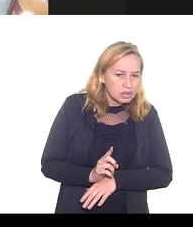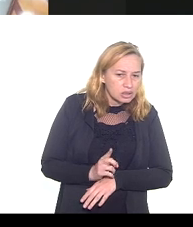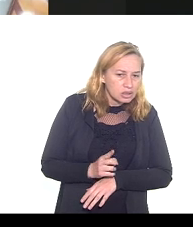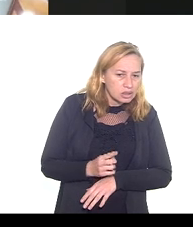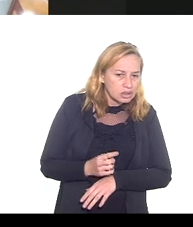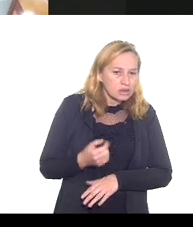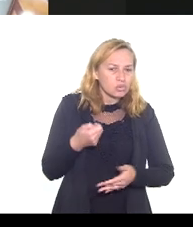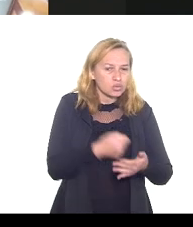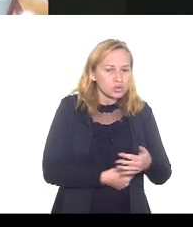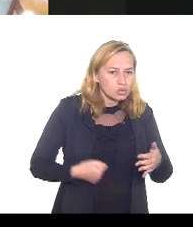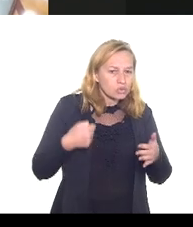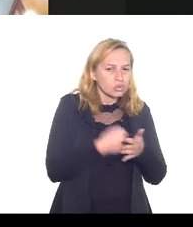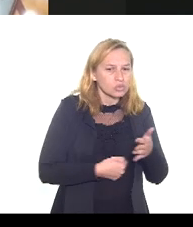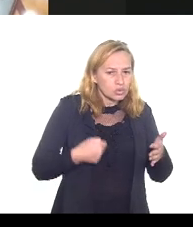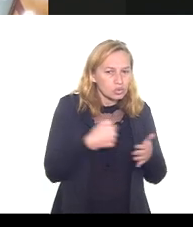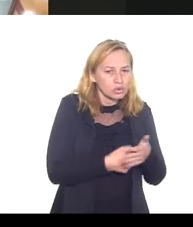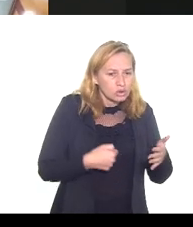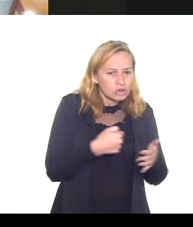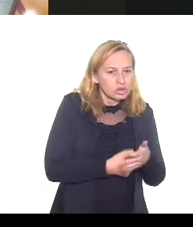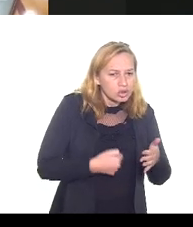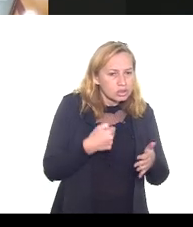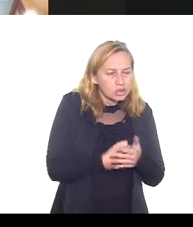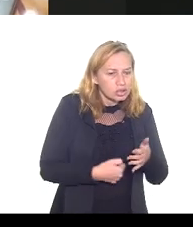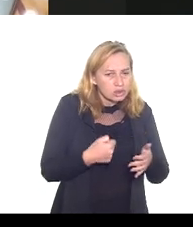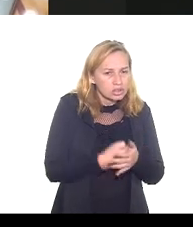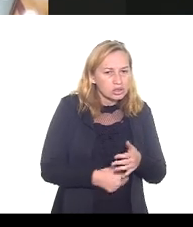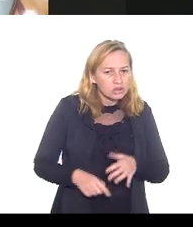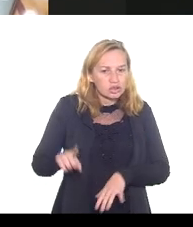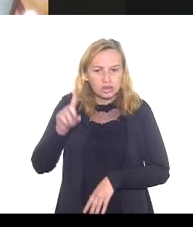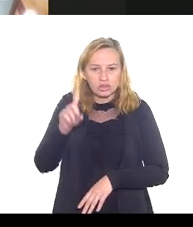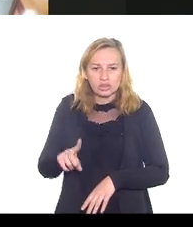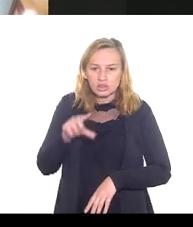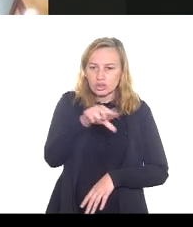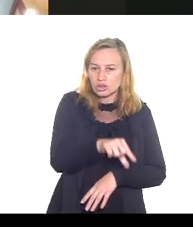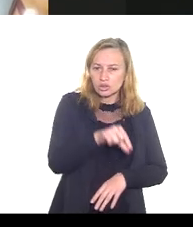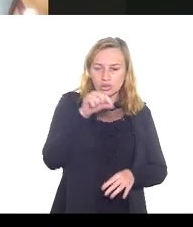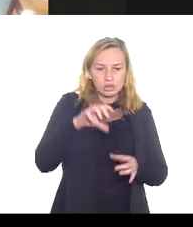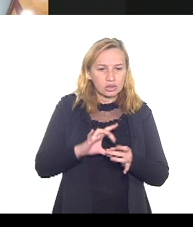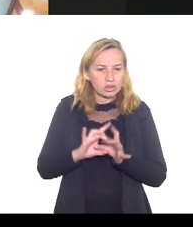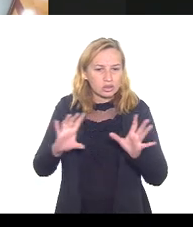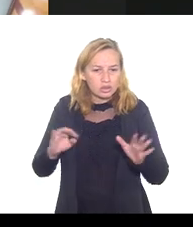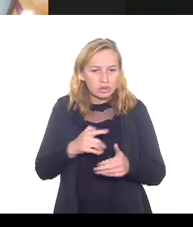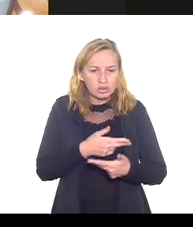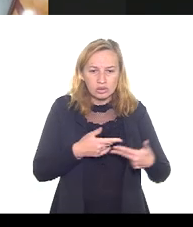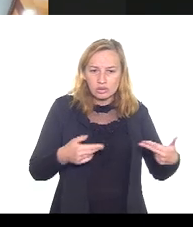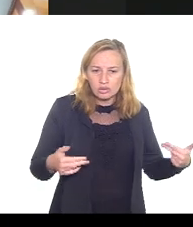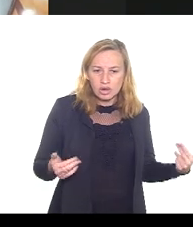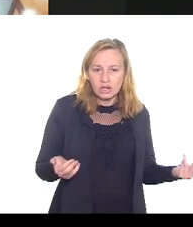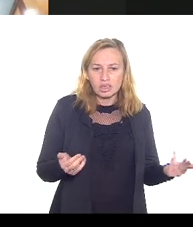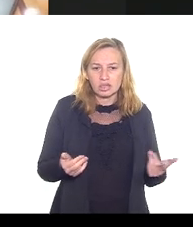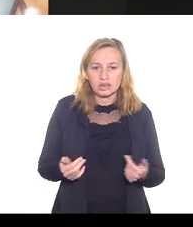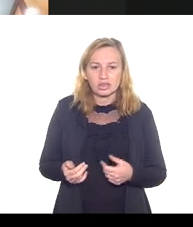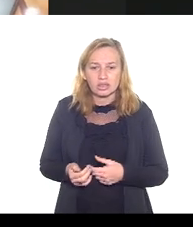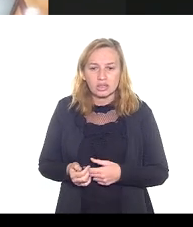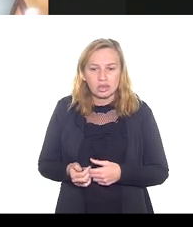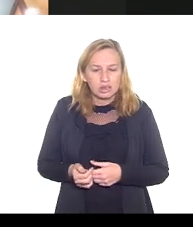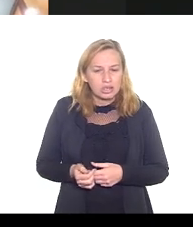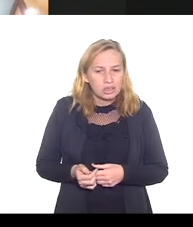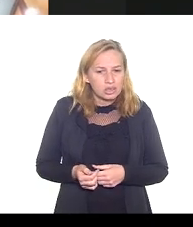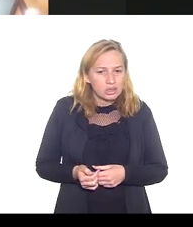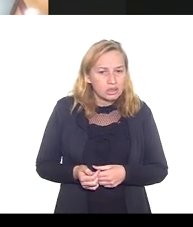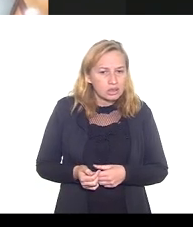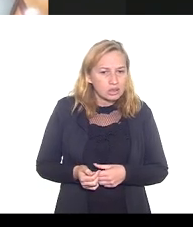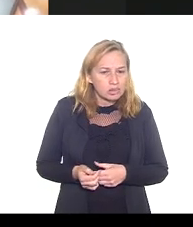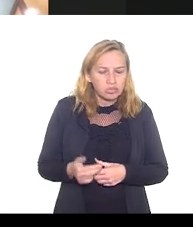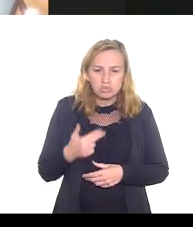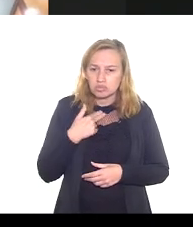histórico de luta, que tem uma direção que foi eleita democraticamente em função de várias lutas de ocupação de escola, nós, né,